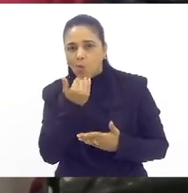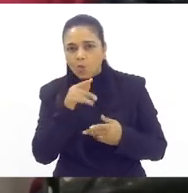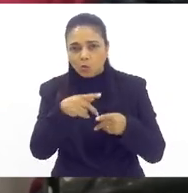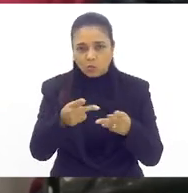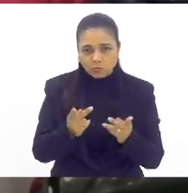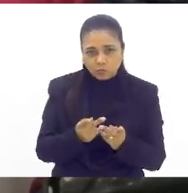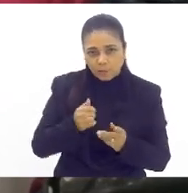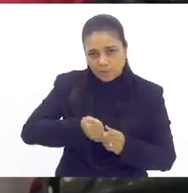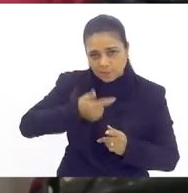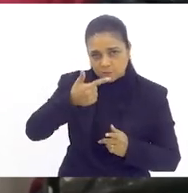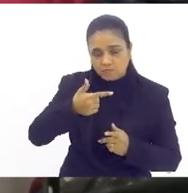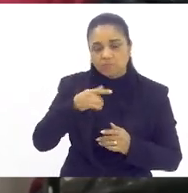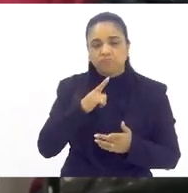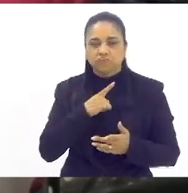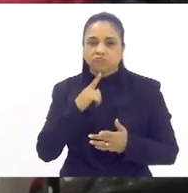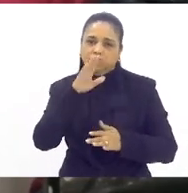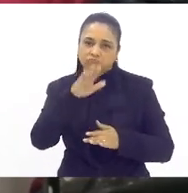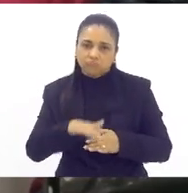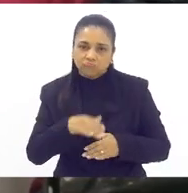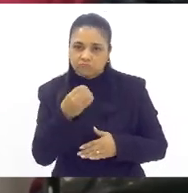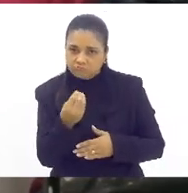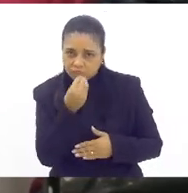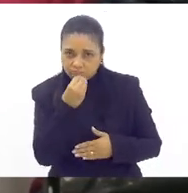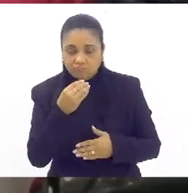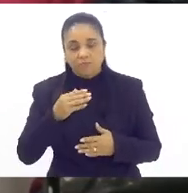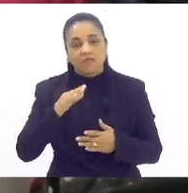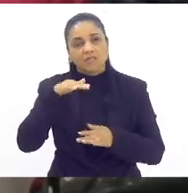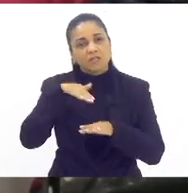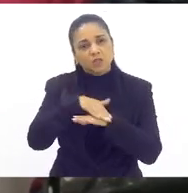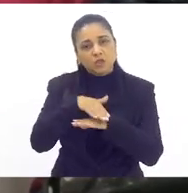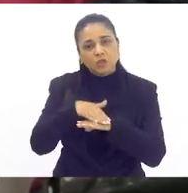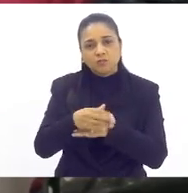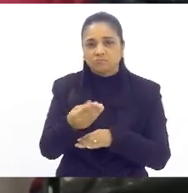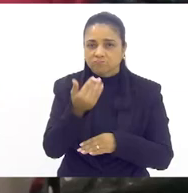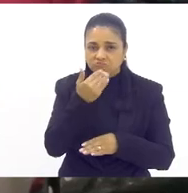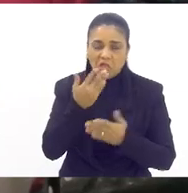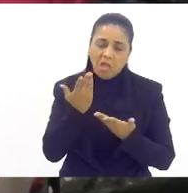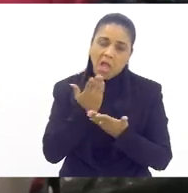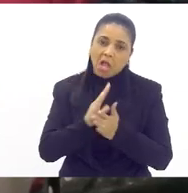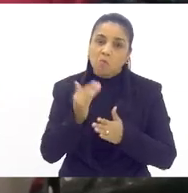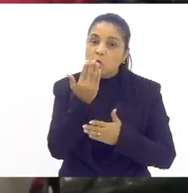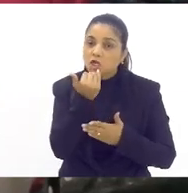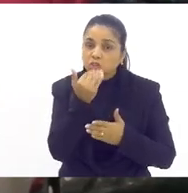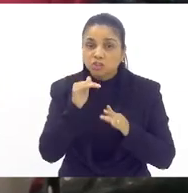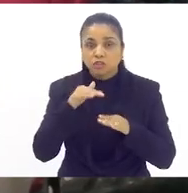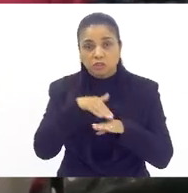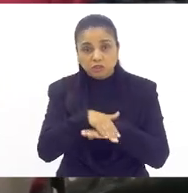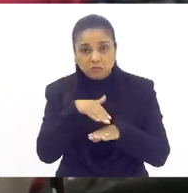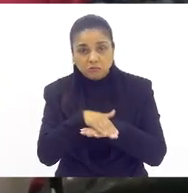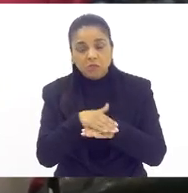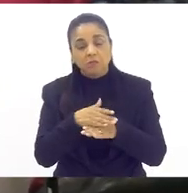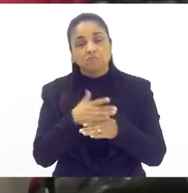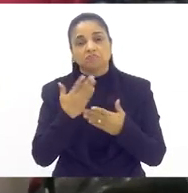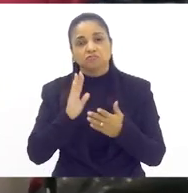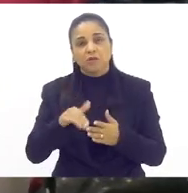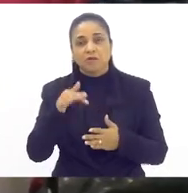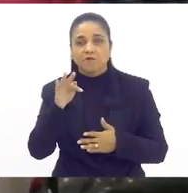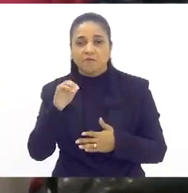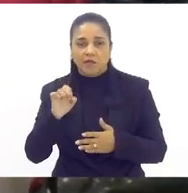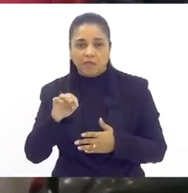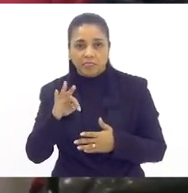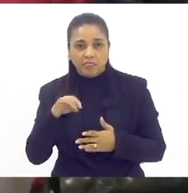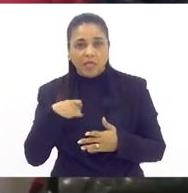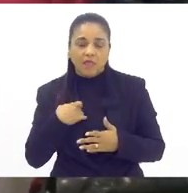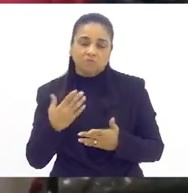o jantar acabaram com o jantar na faetecs né de hoje já vem de alguns anos e isso é trágico ponto